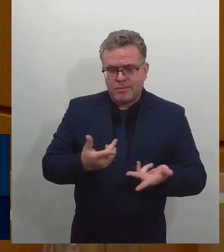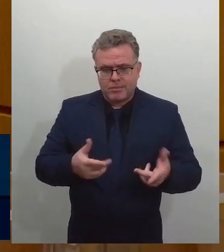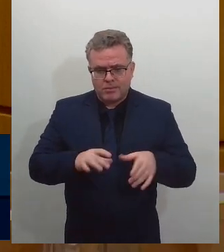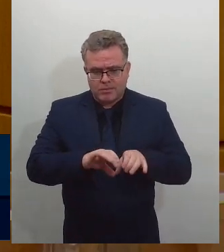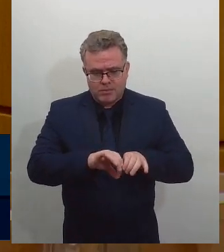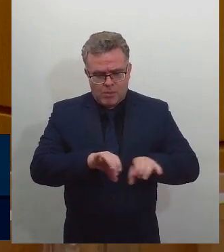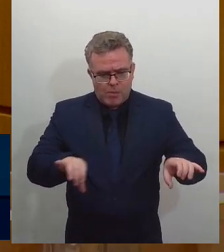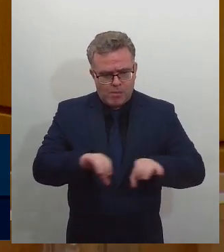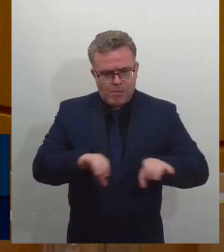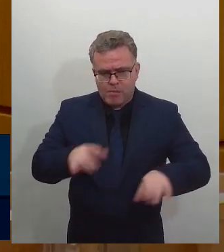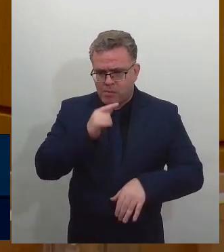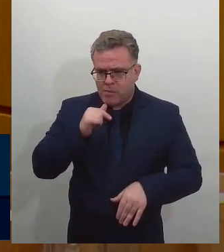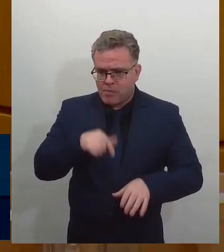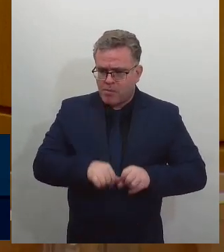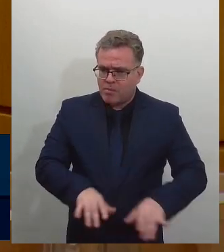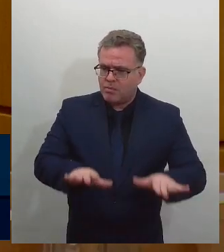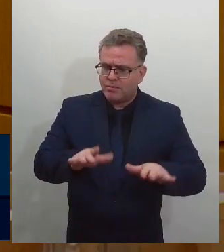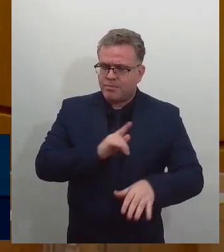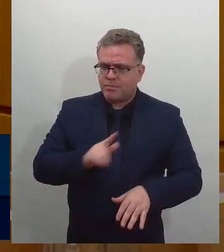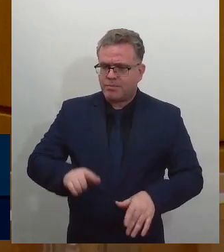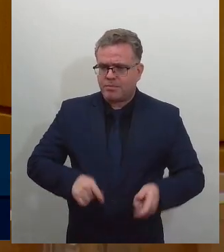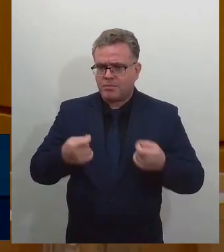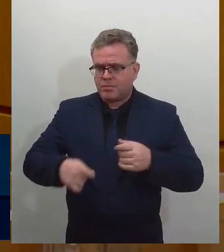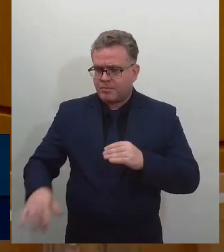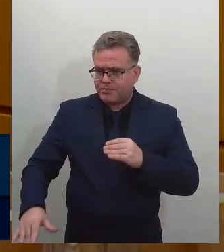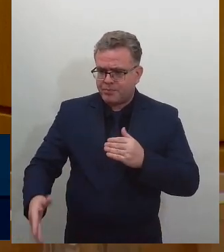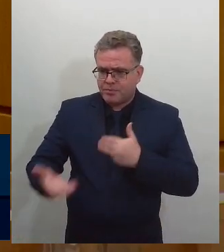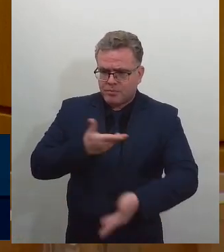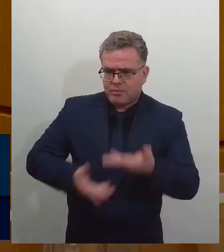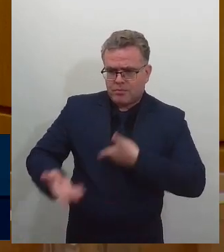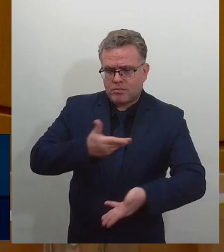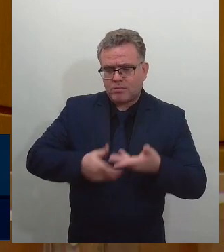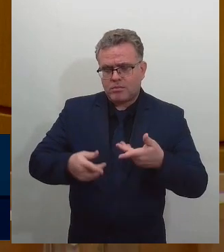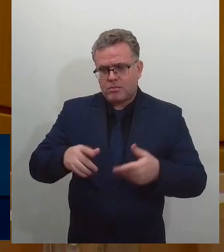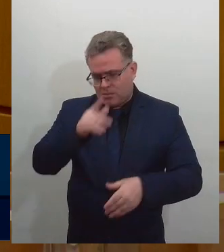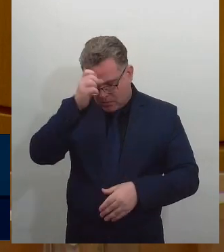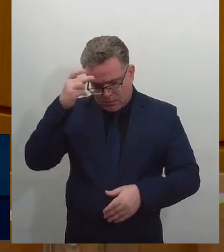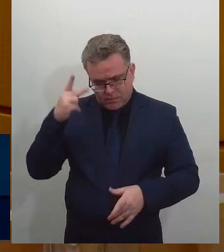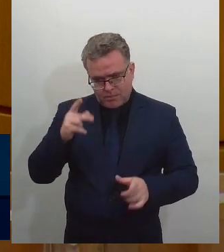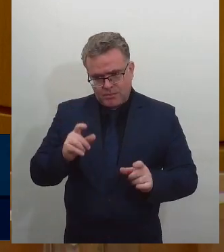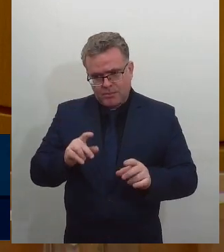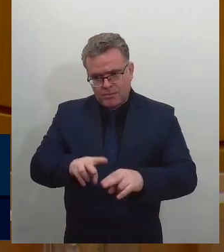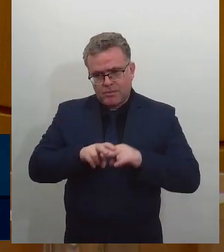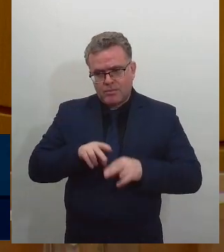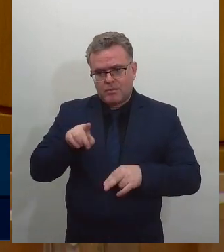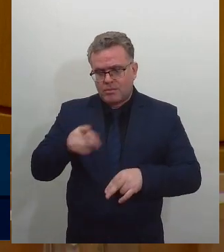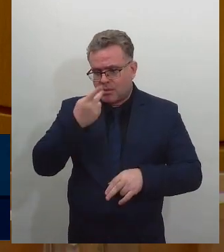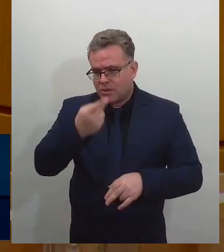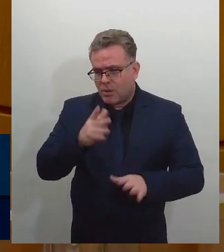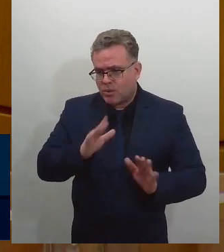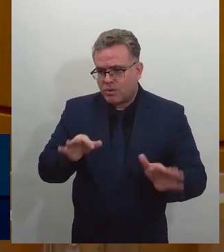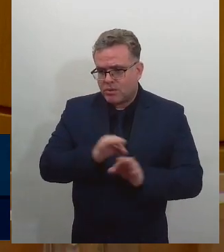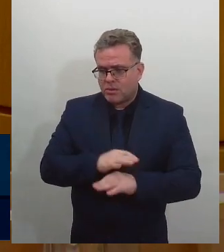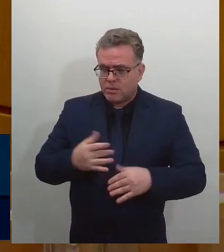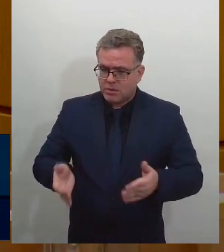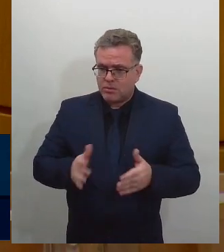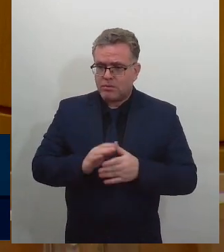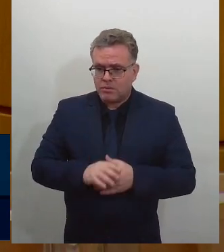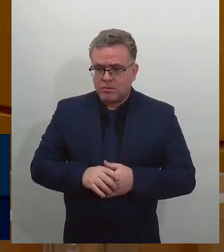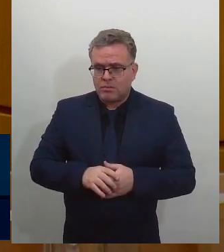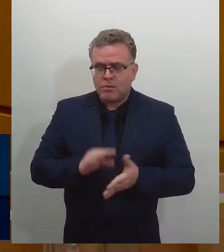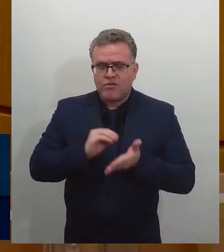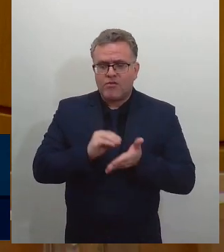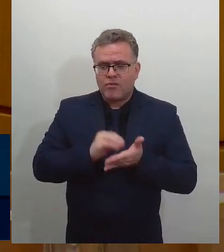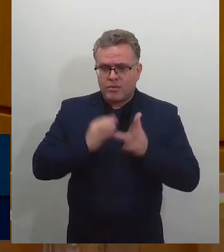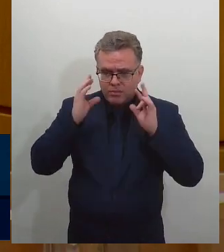da ajuda dos municípios e vice-versa. Portanto, é como o senhor colocou, é um desrespeito cidadão morar às